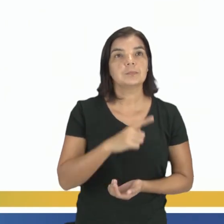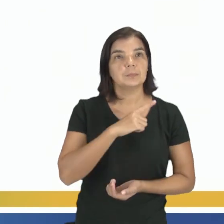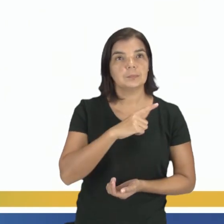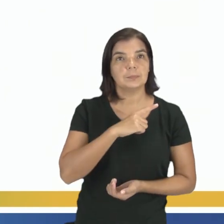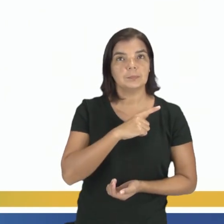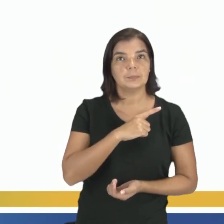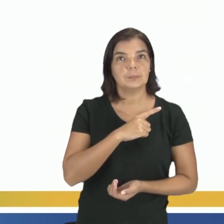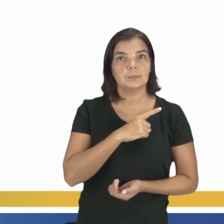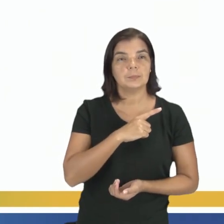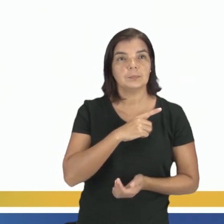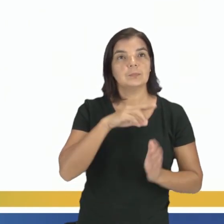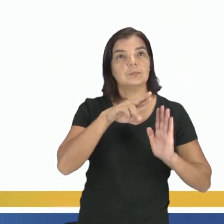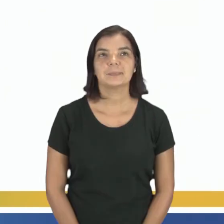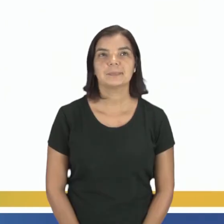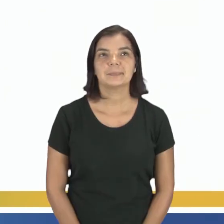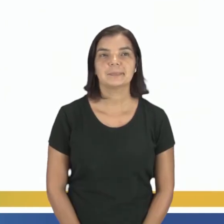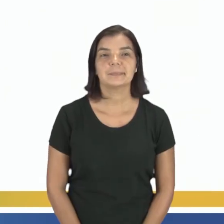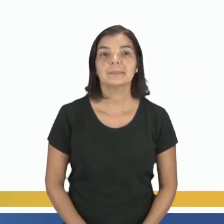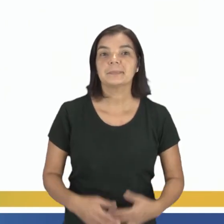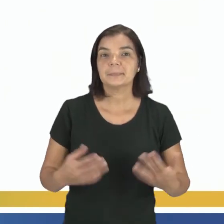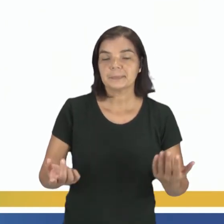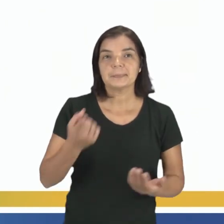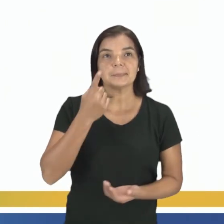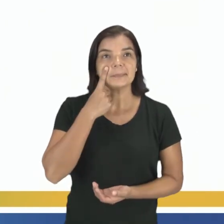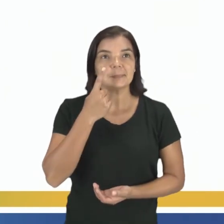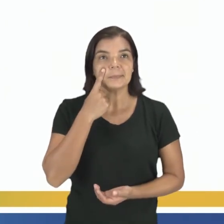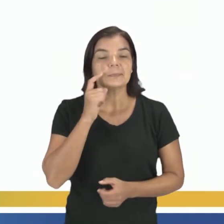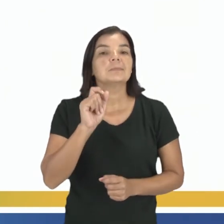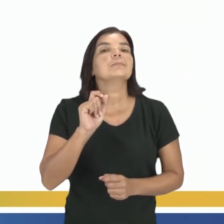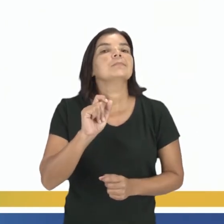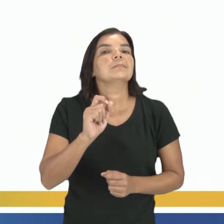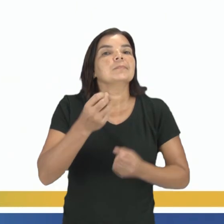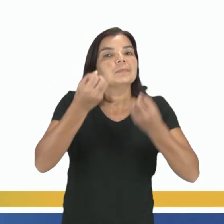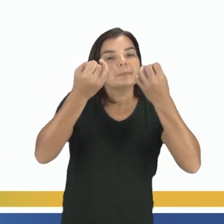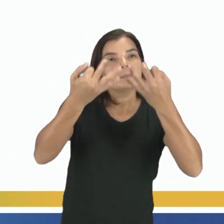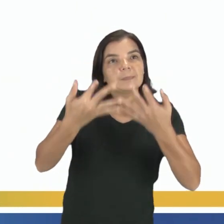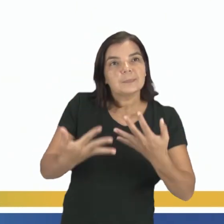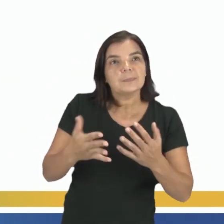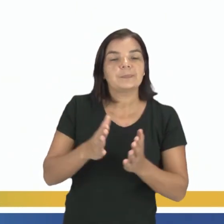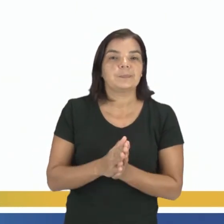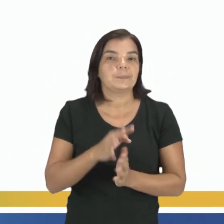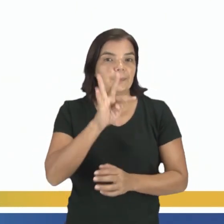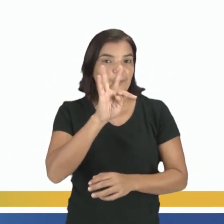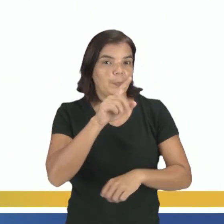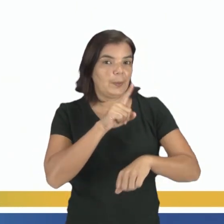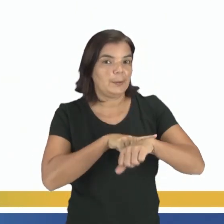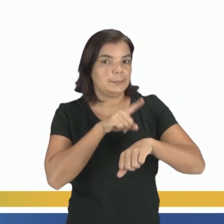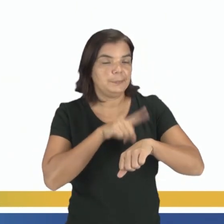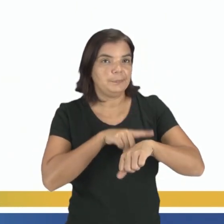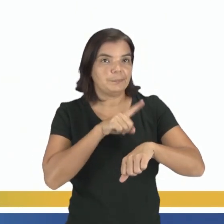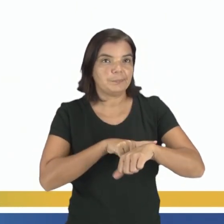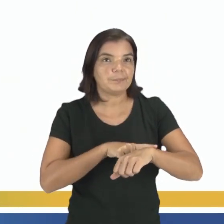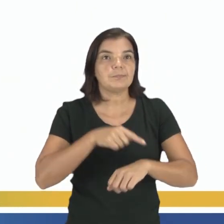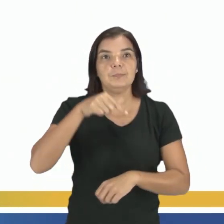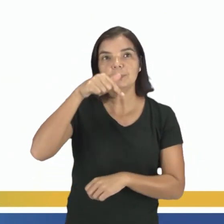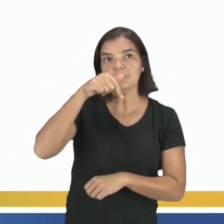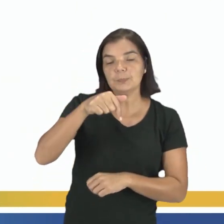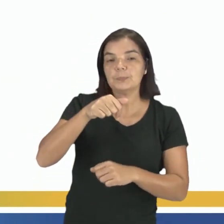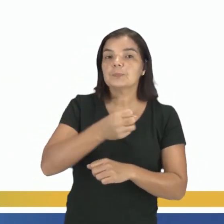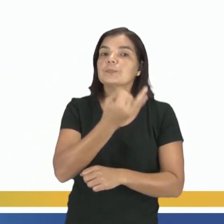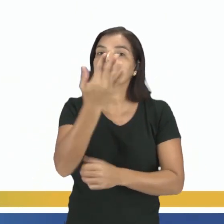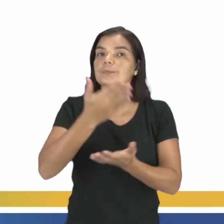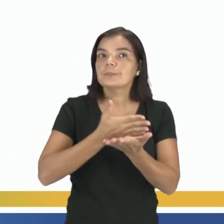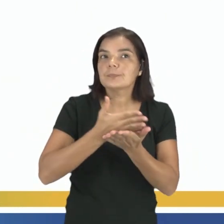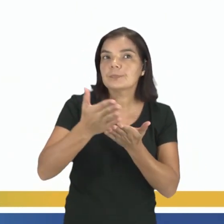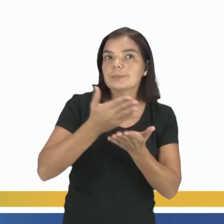a função, certo? Então, olha só, o que a questão me dá? Diz que T é referente ao tempo, Q de